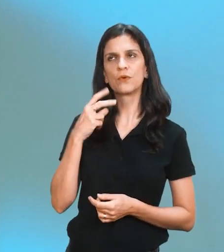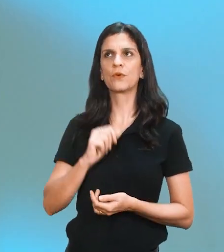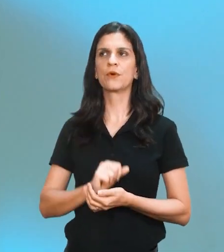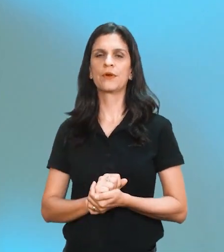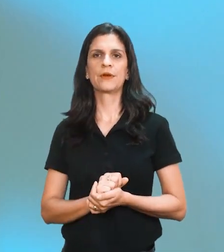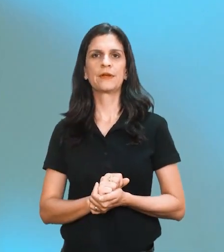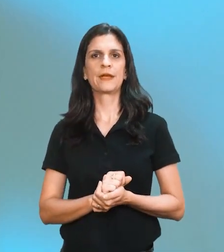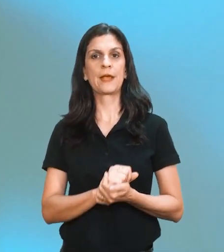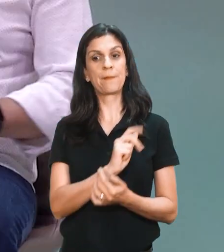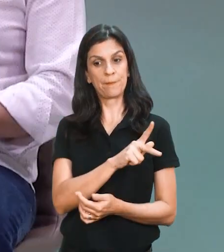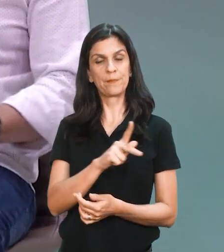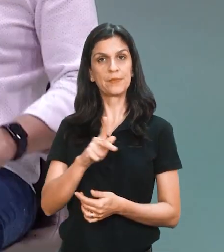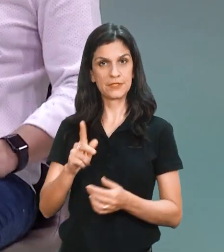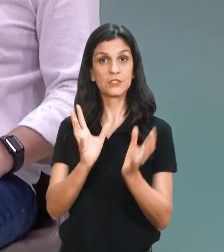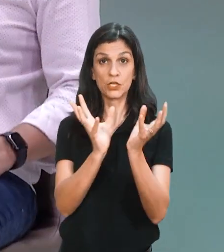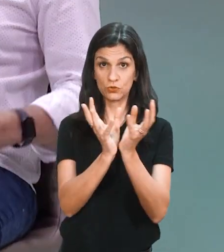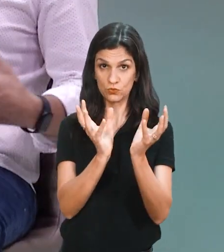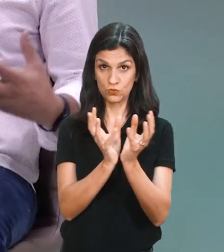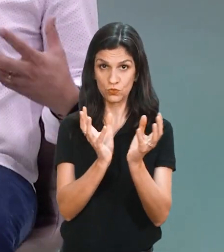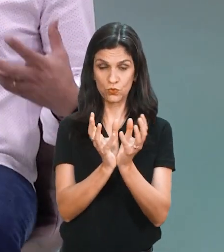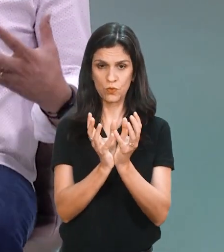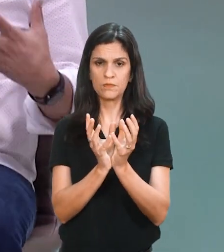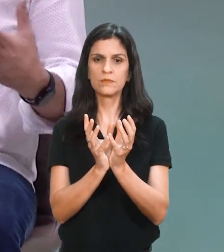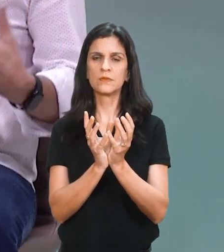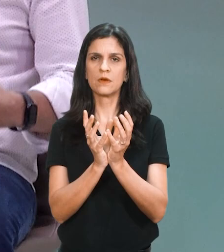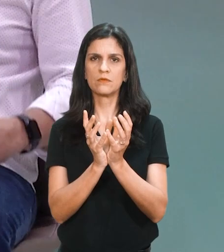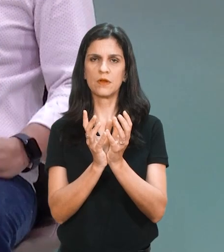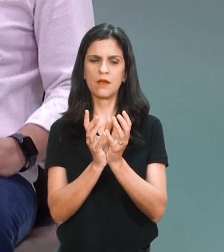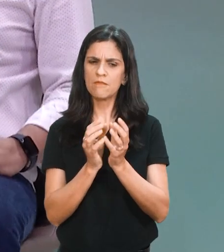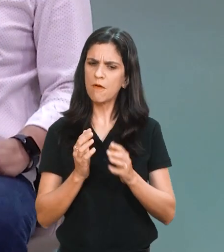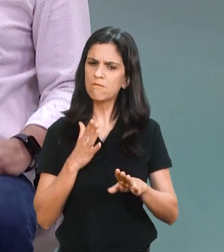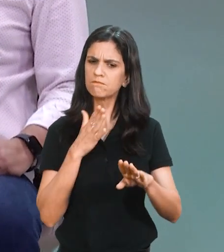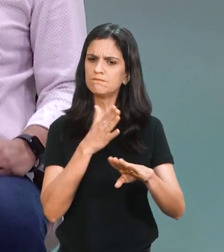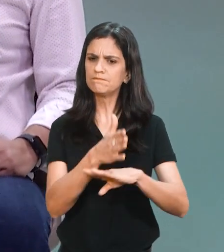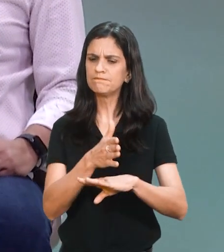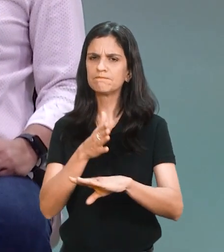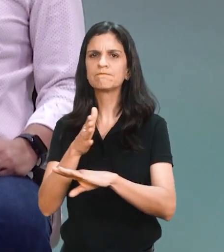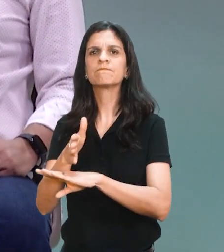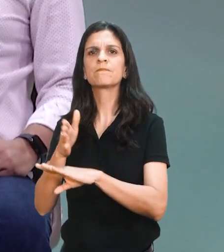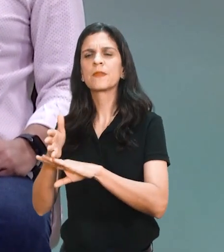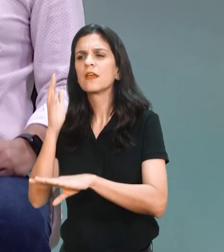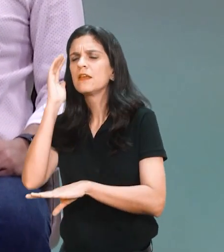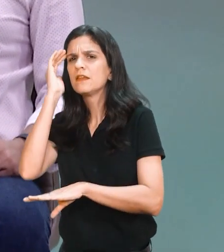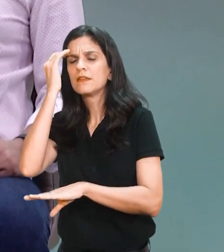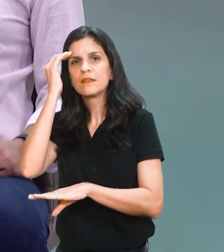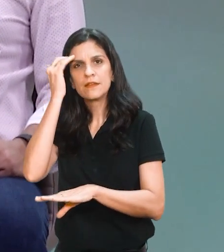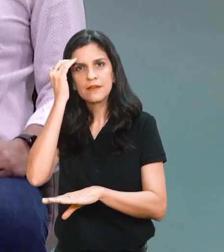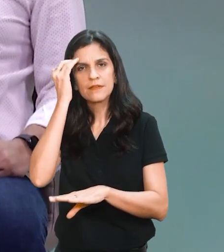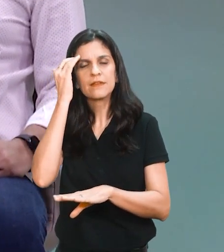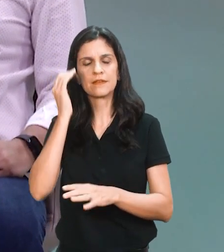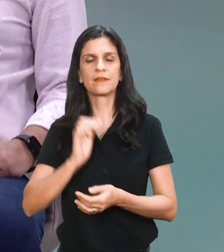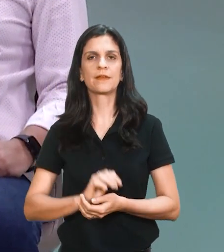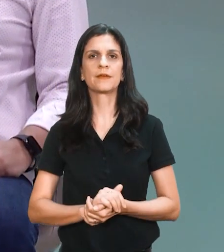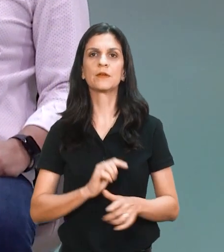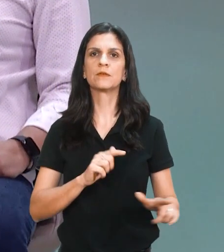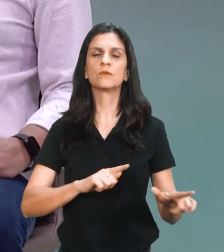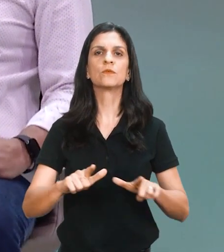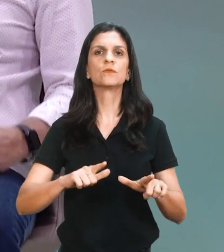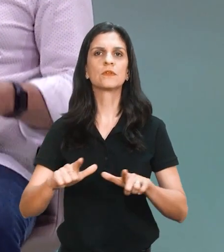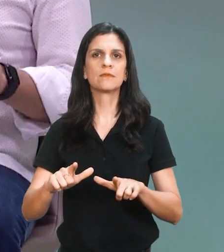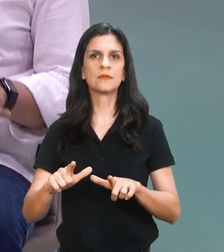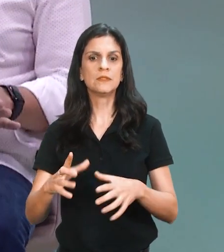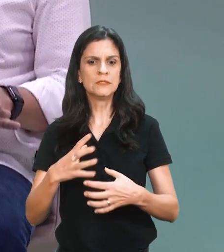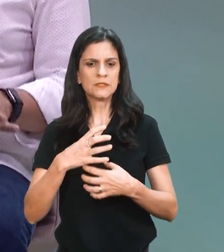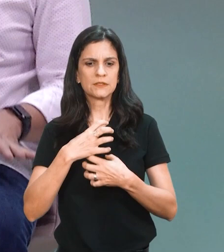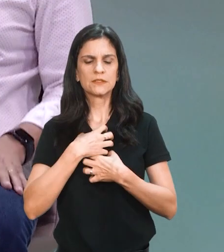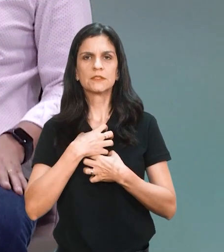sou o vice-presidente, falou, vamos visitar todos os conselhos e entender como que essa situação está. E nós ficamos chocados